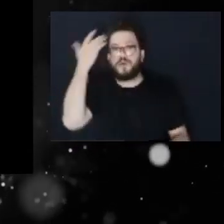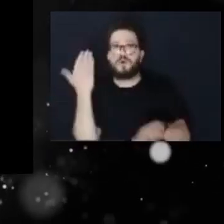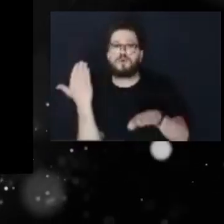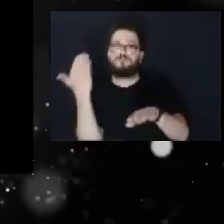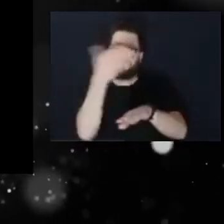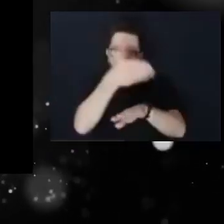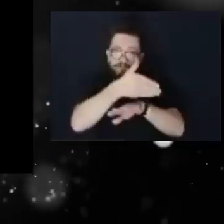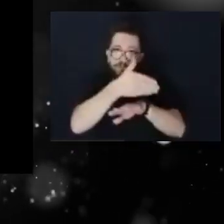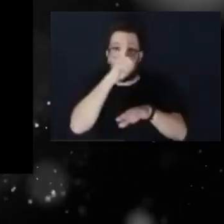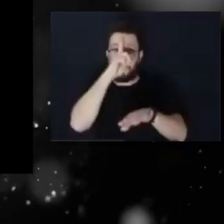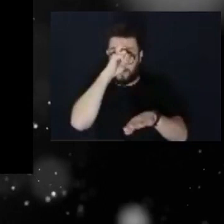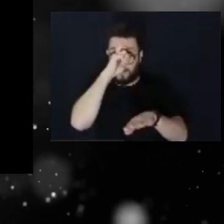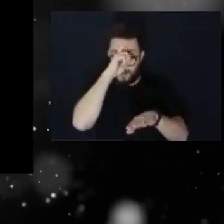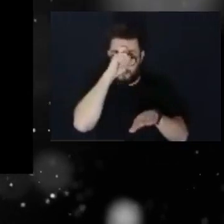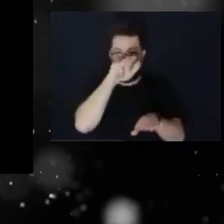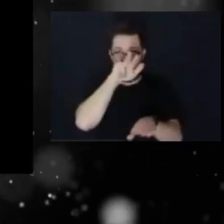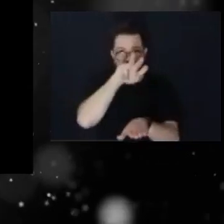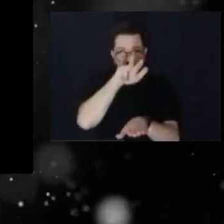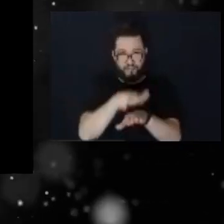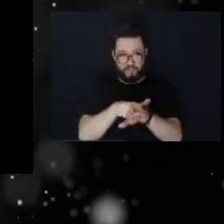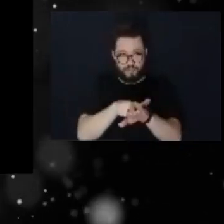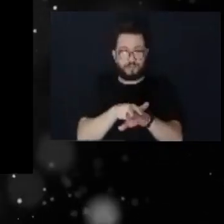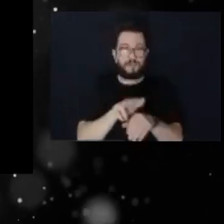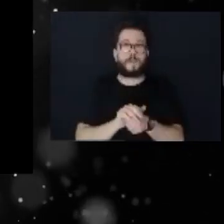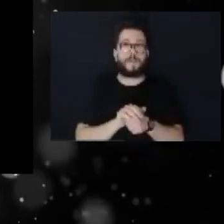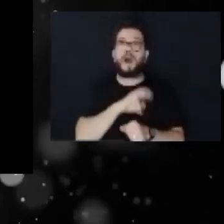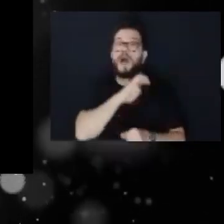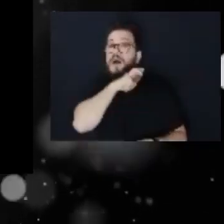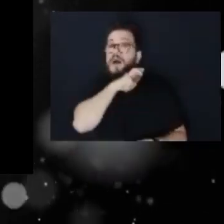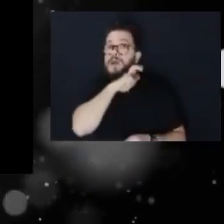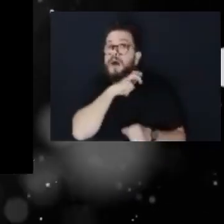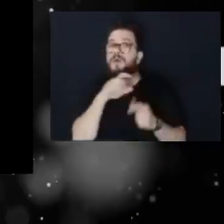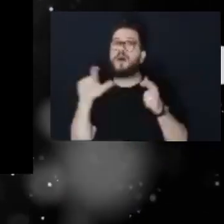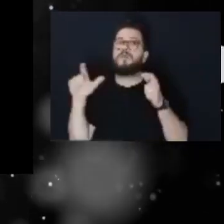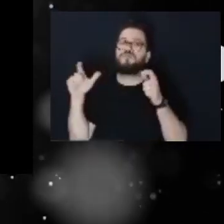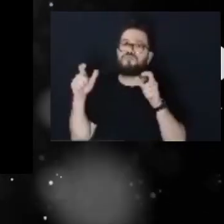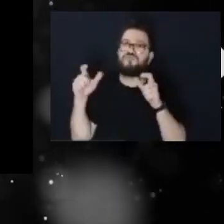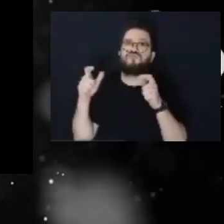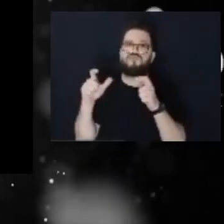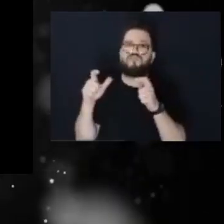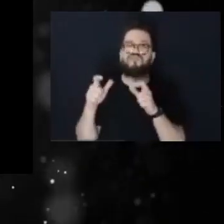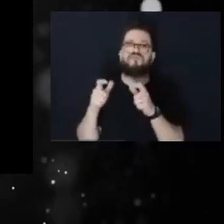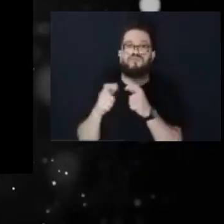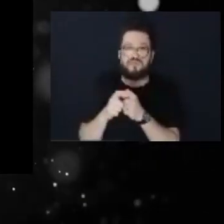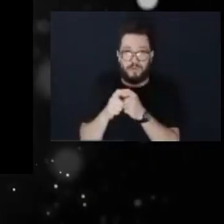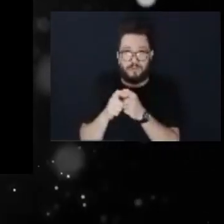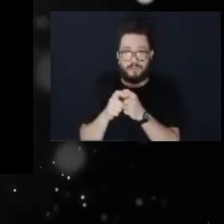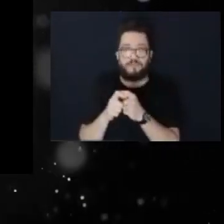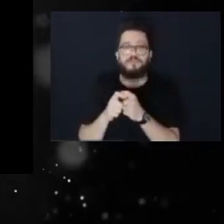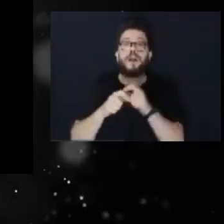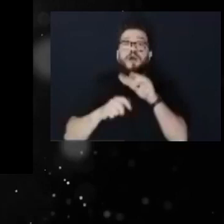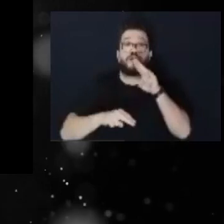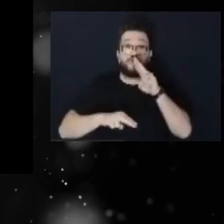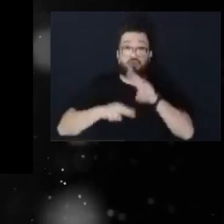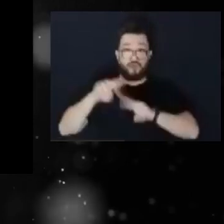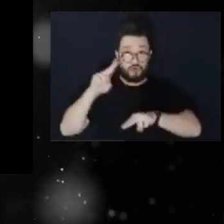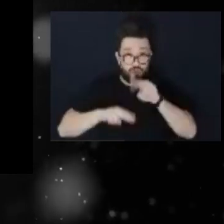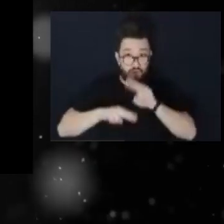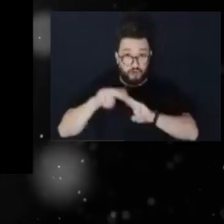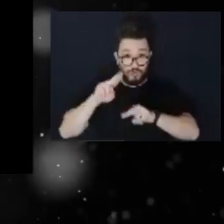teremos uma queda para Cascavel. Entretanto, apenas em junho, de fato, a pandemia deve se